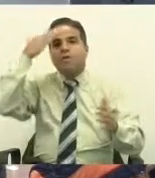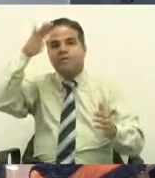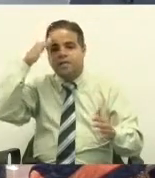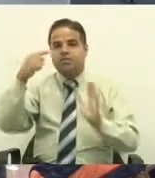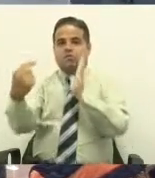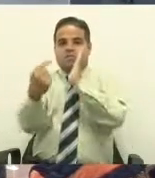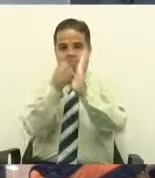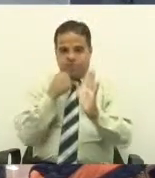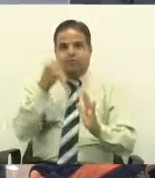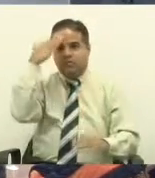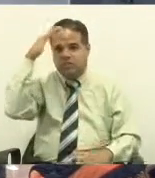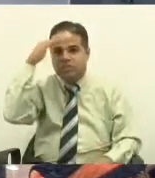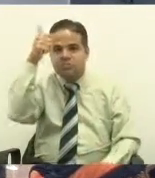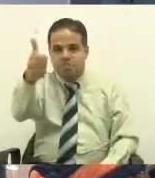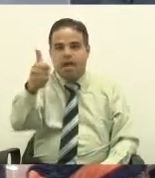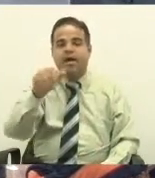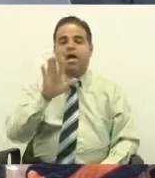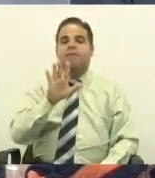questão.